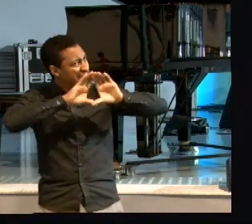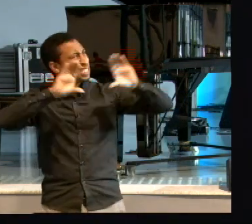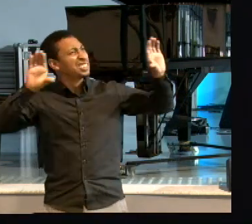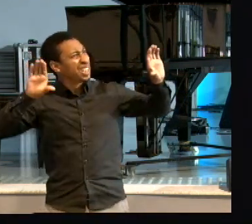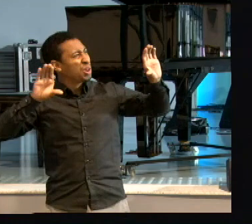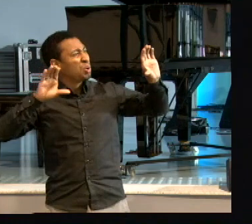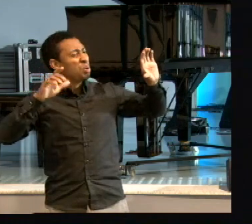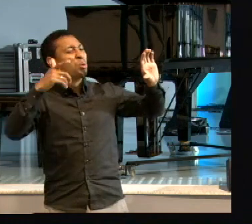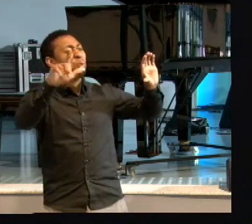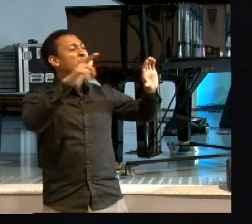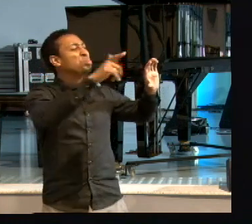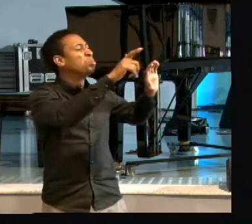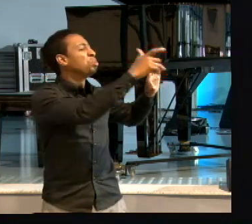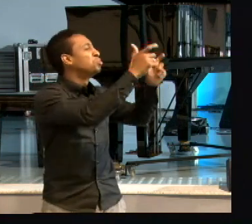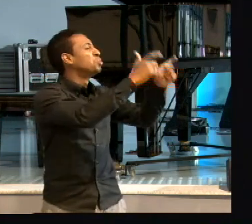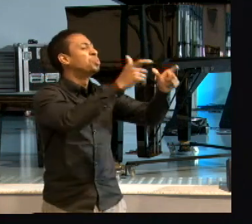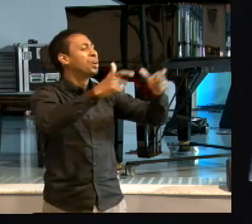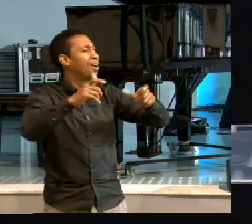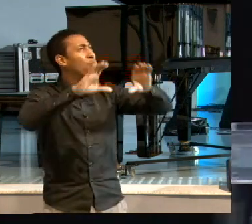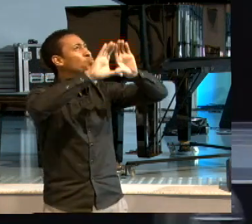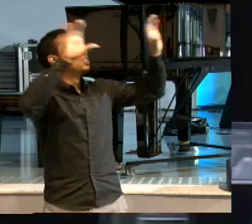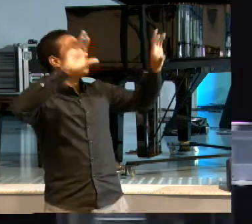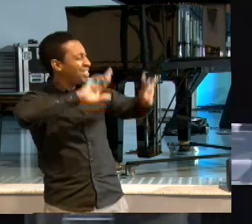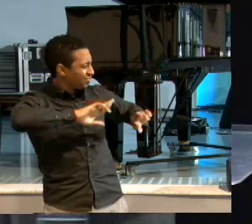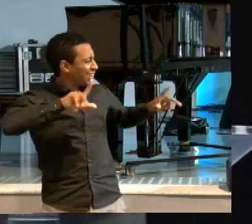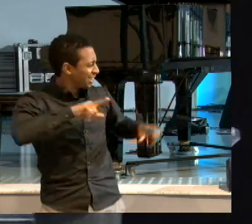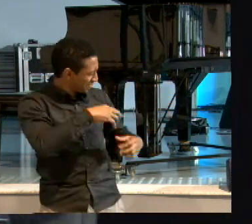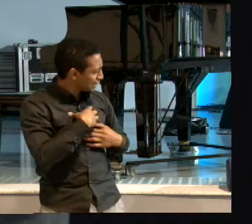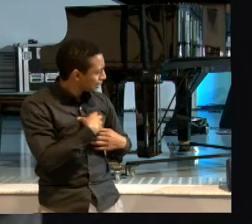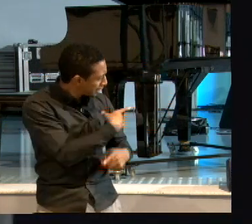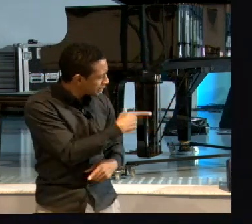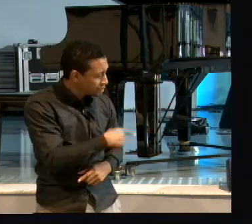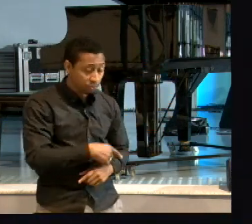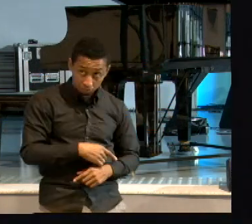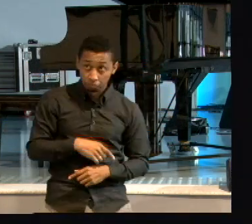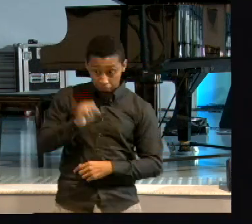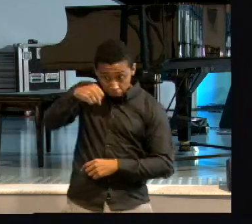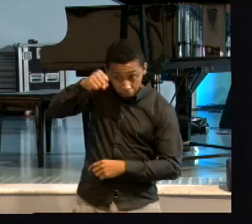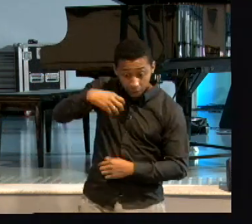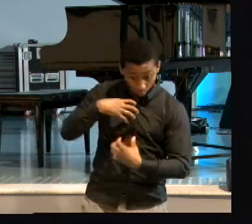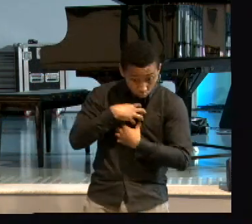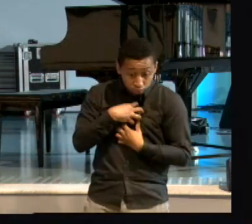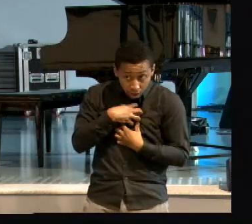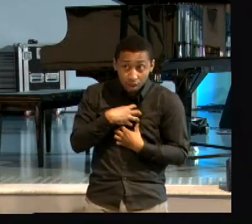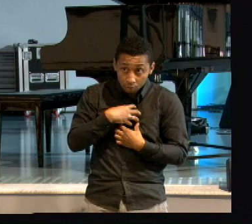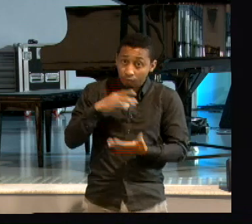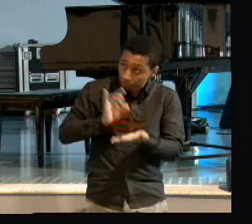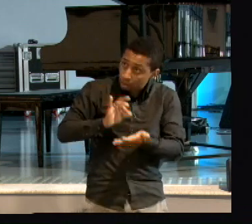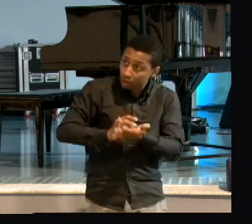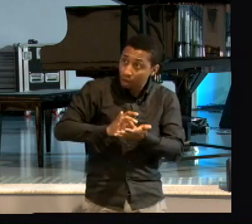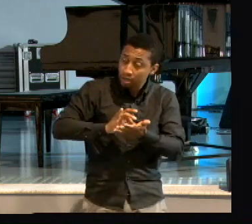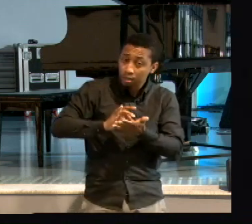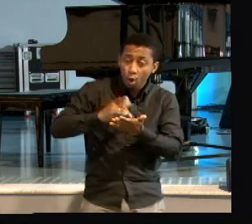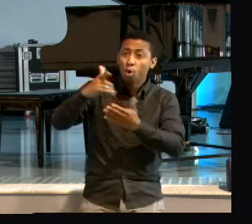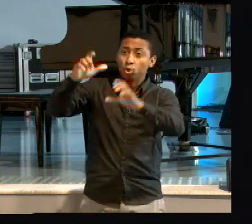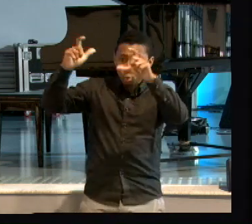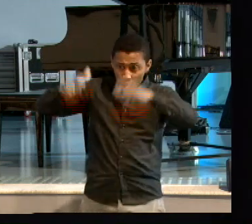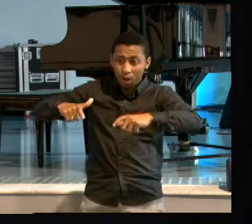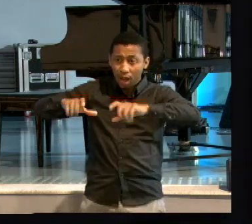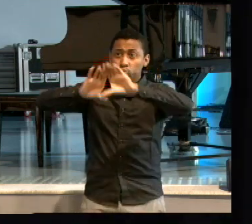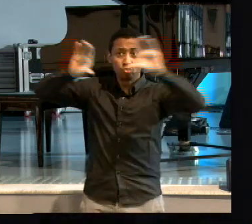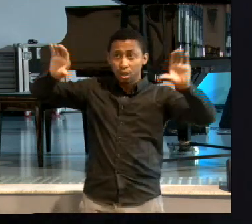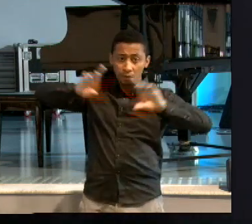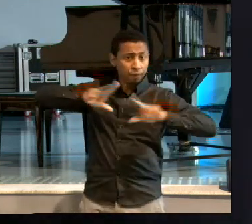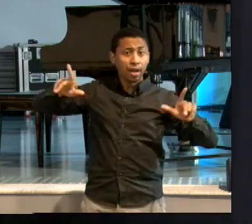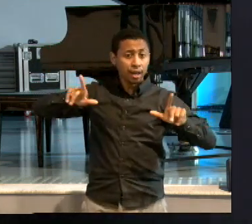falei, eu sinto, se tem mesmo eu não sei, mas eu sinto é muito. Ele falou, por exemplo, eu falei, por exemplo, um dia eu estava ministrando no